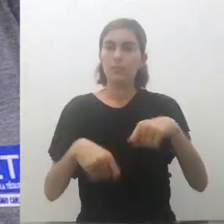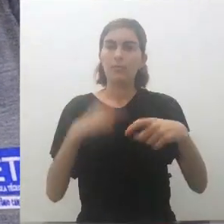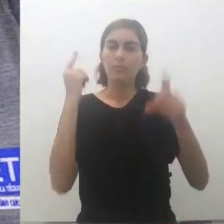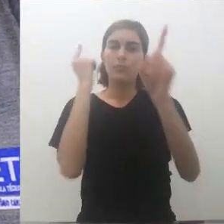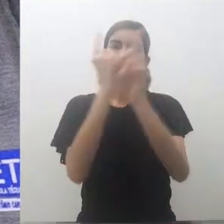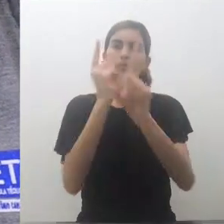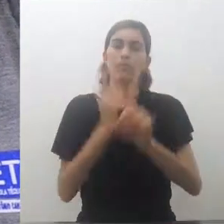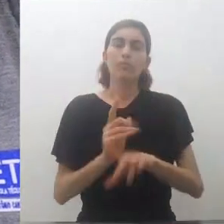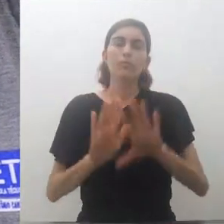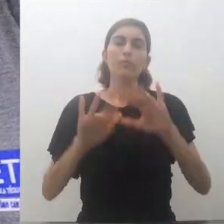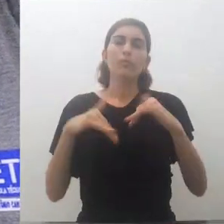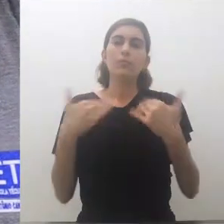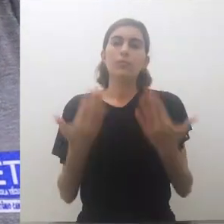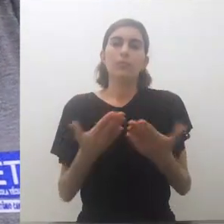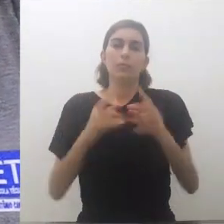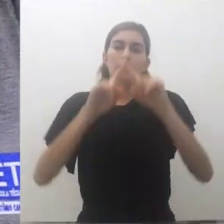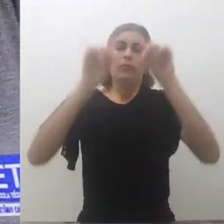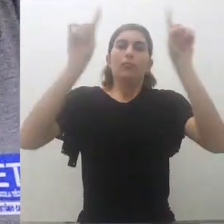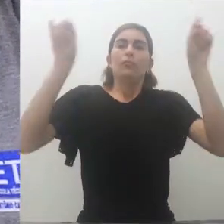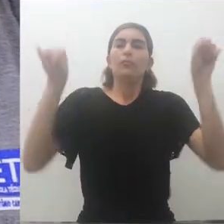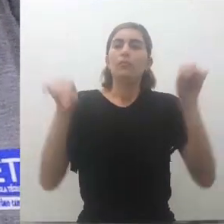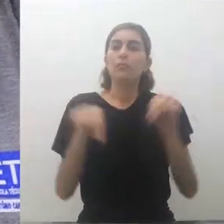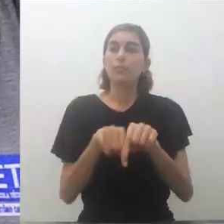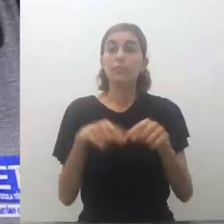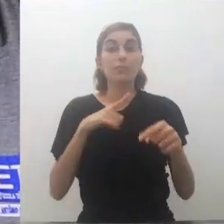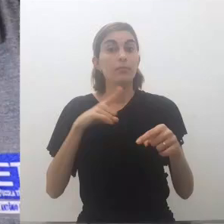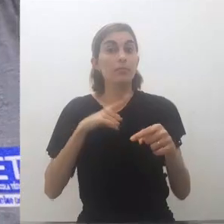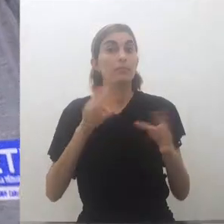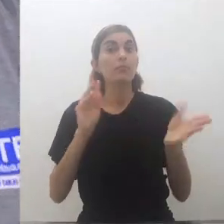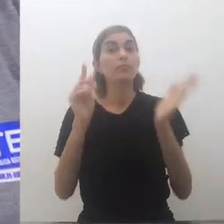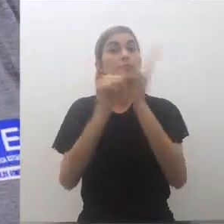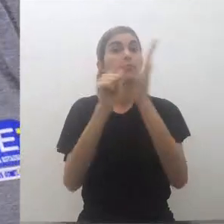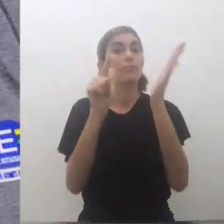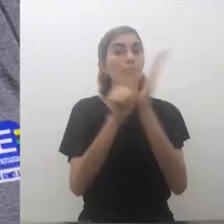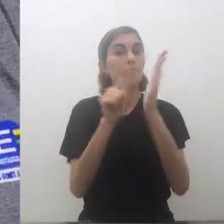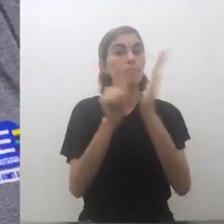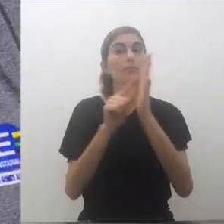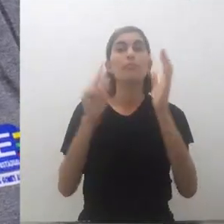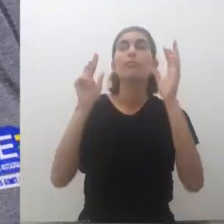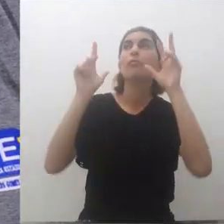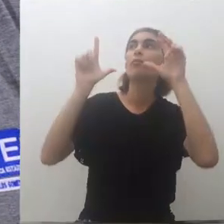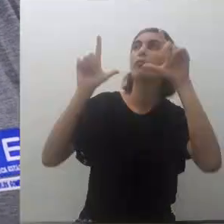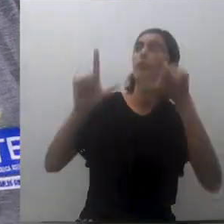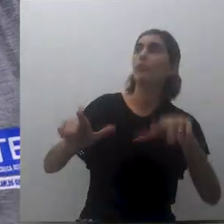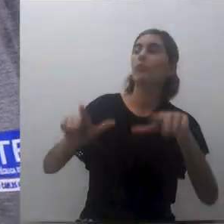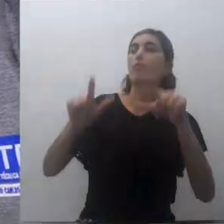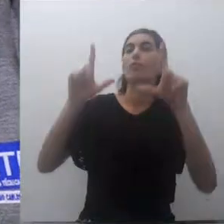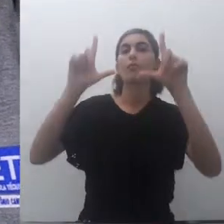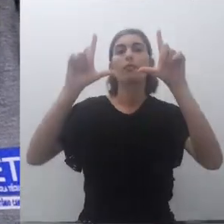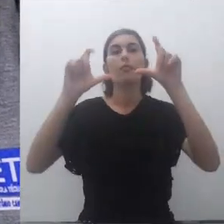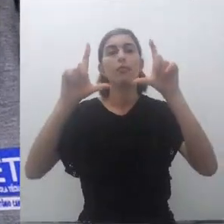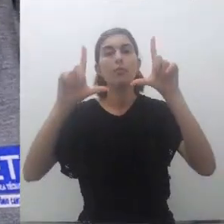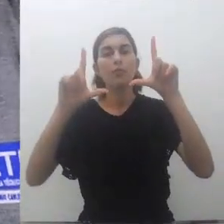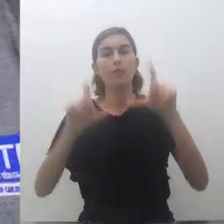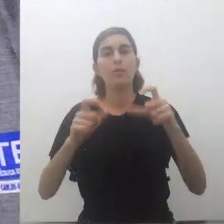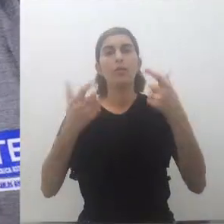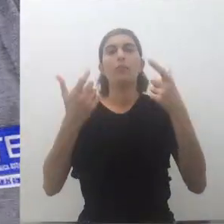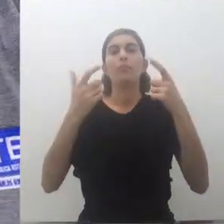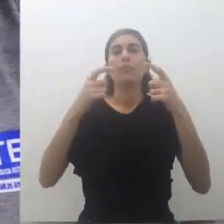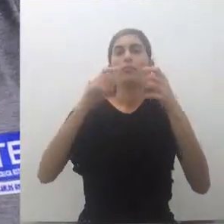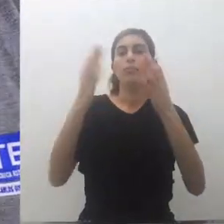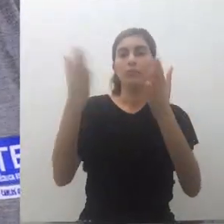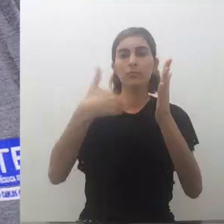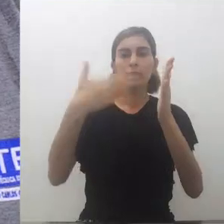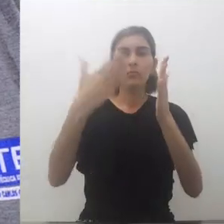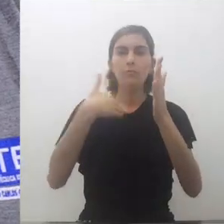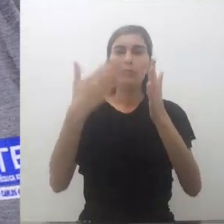qual o enquadramento que ele vai ter na folha, no ambiente, numa fotografia, numa página,